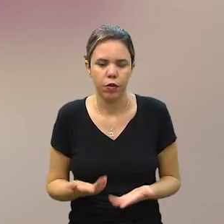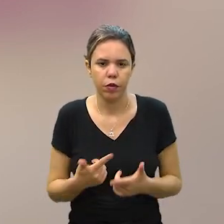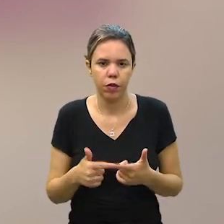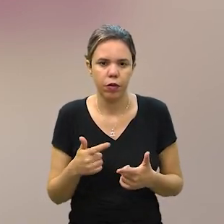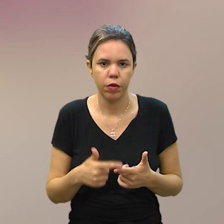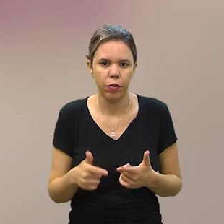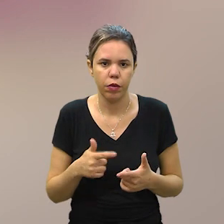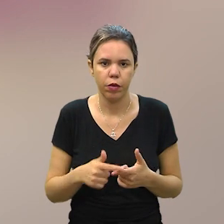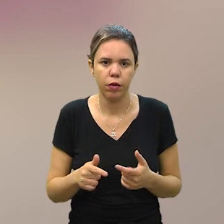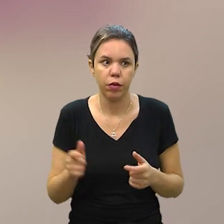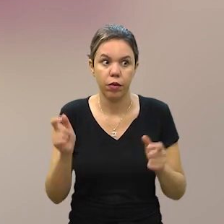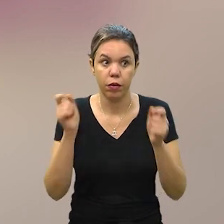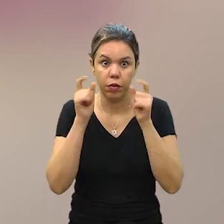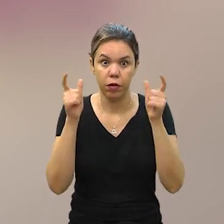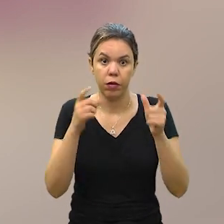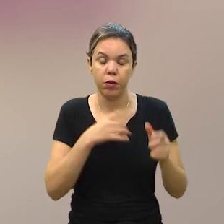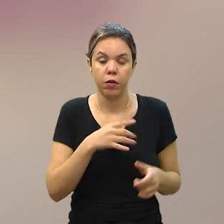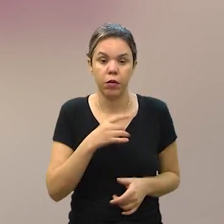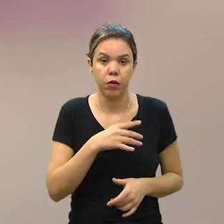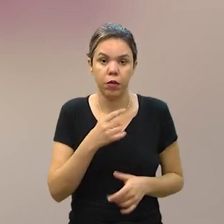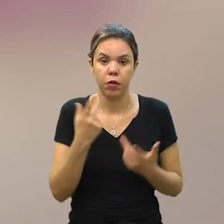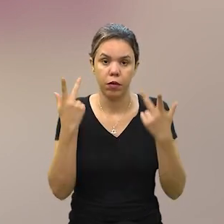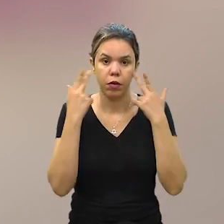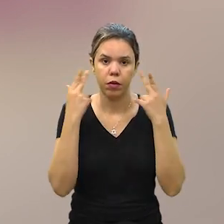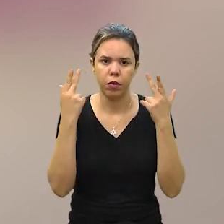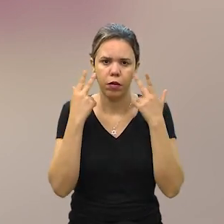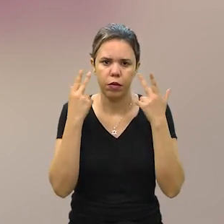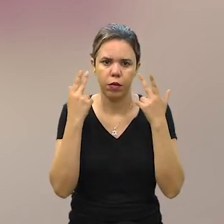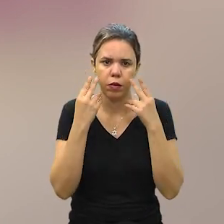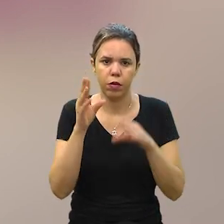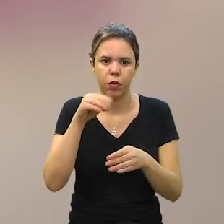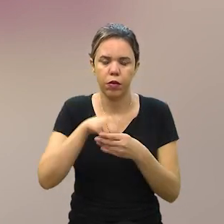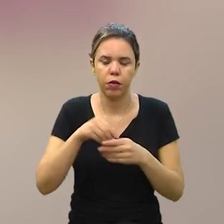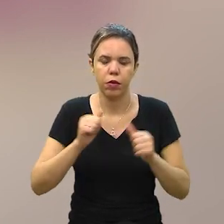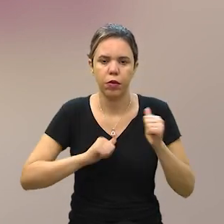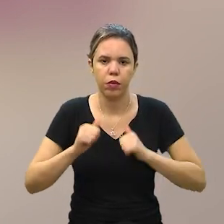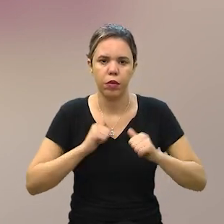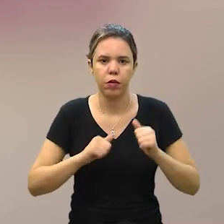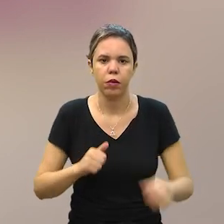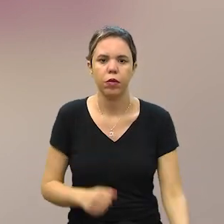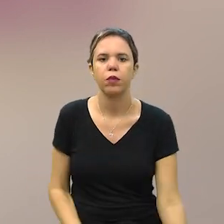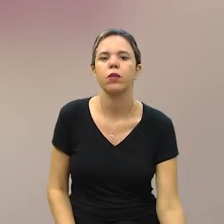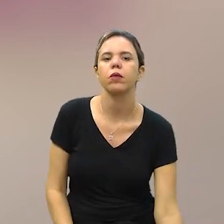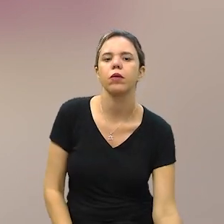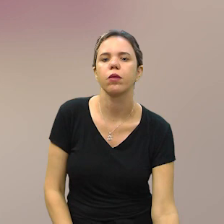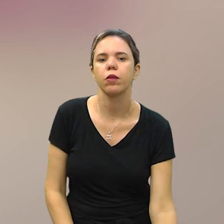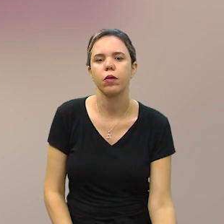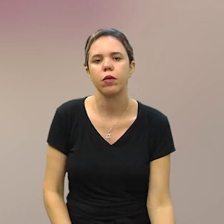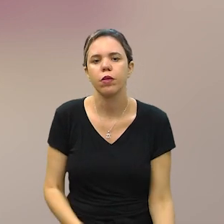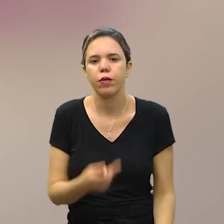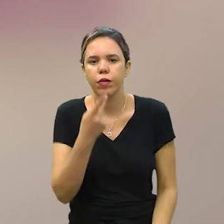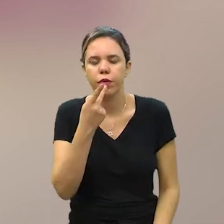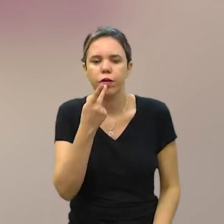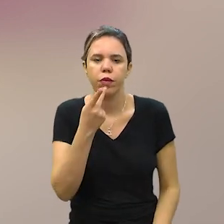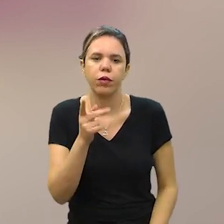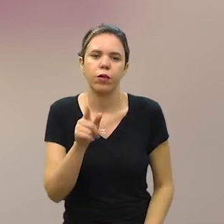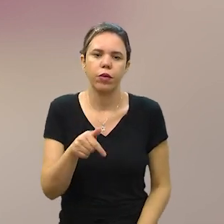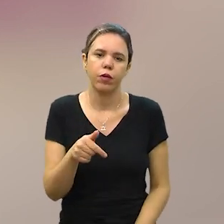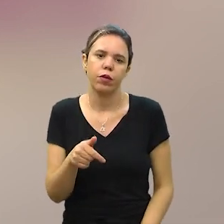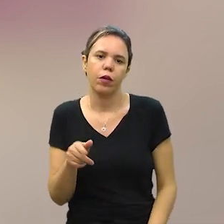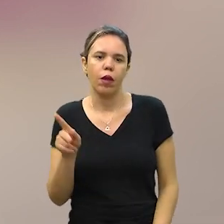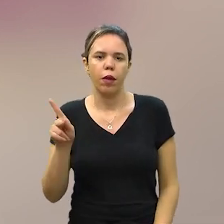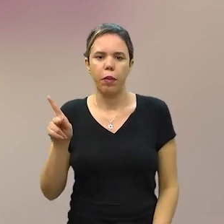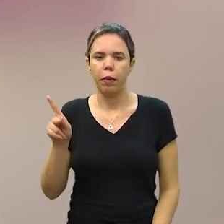Os sintomas da síndrome do pânico, ele é comum aos sintomas da ansiedade. Então, assim, quando se fala